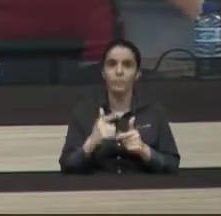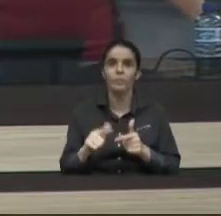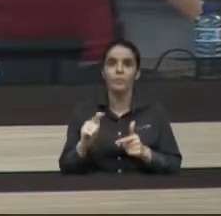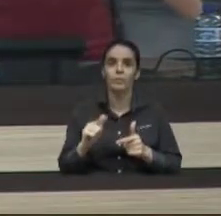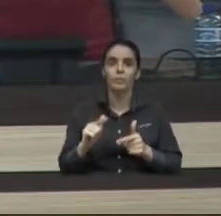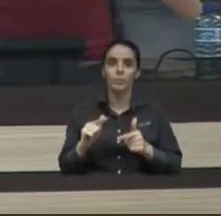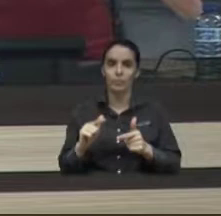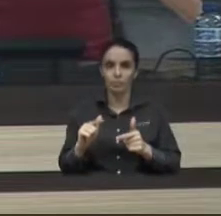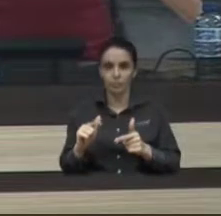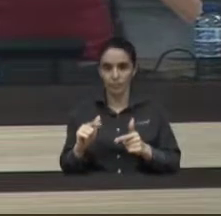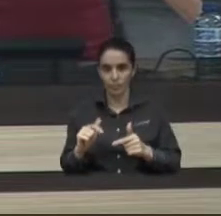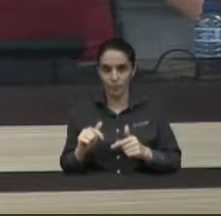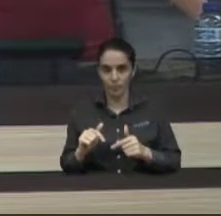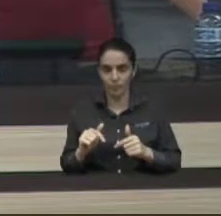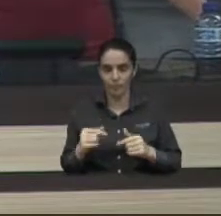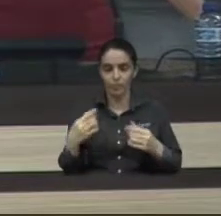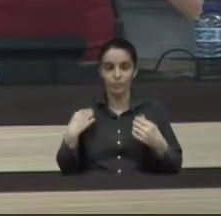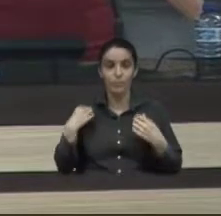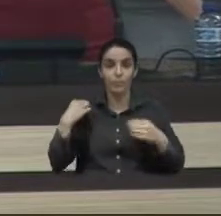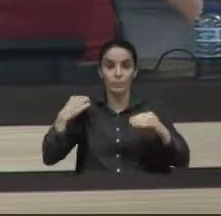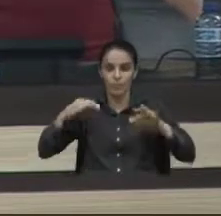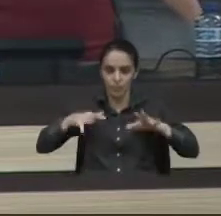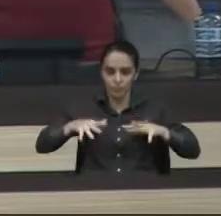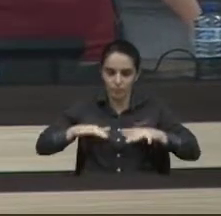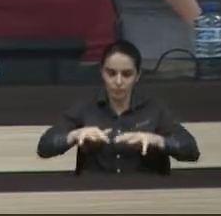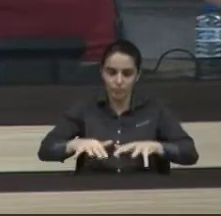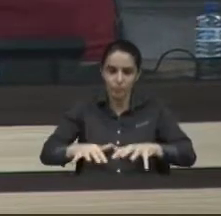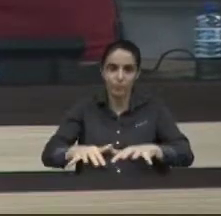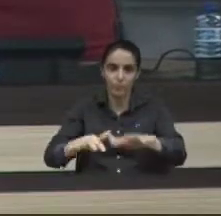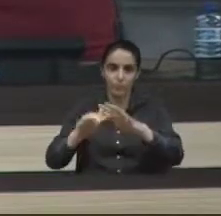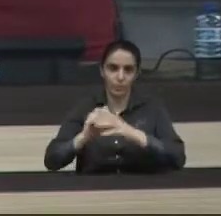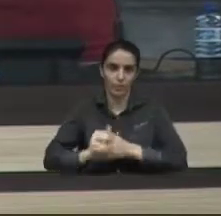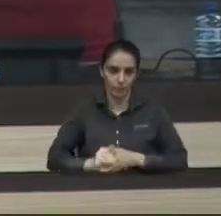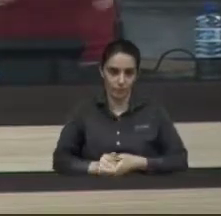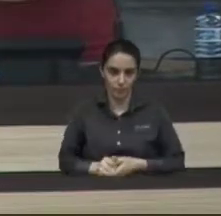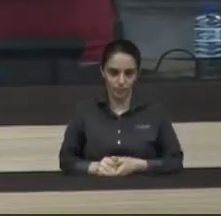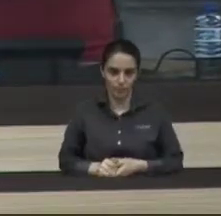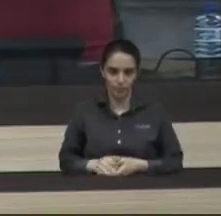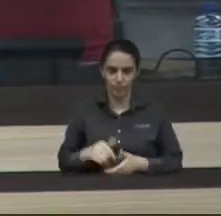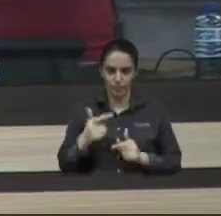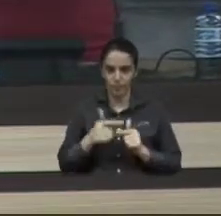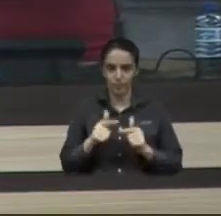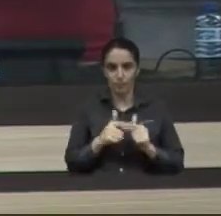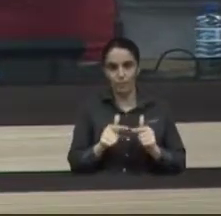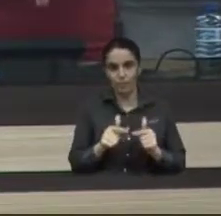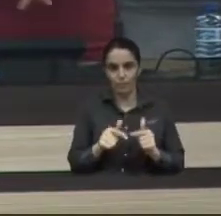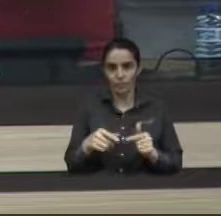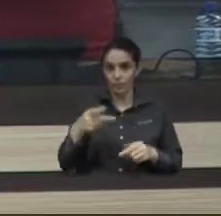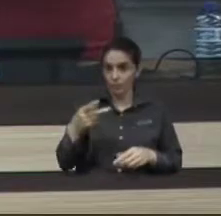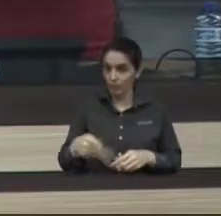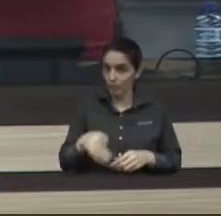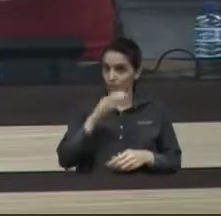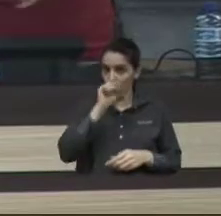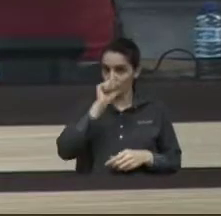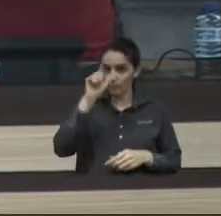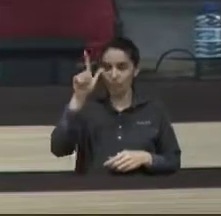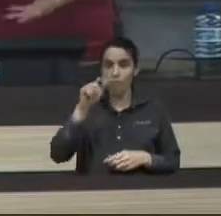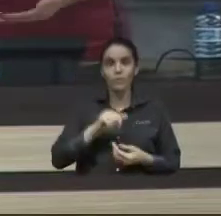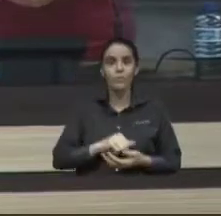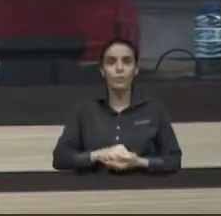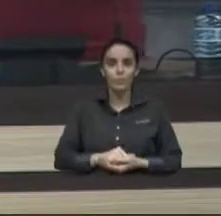da tecelagem e a gente sempre, nós aqui, com essa veia que nós temos